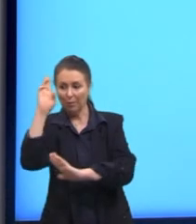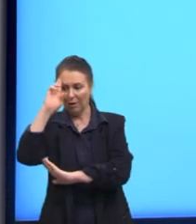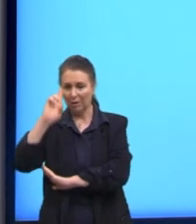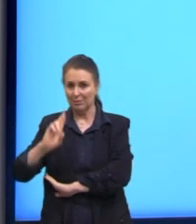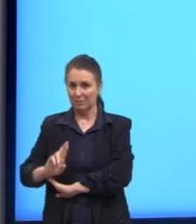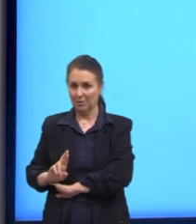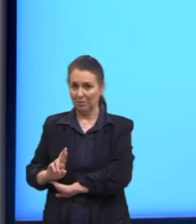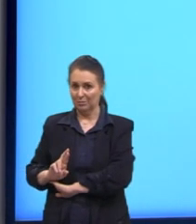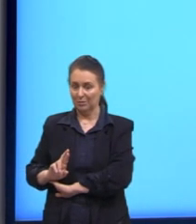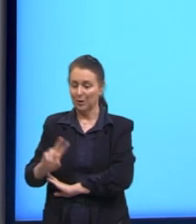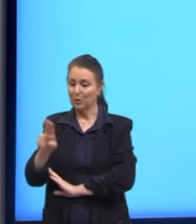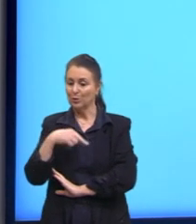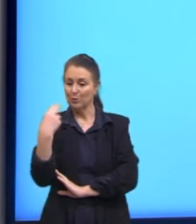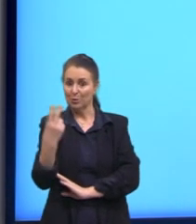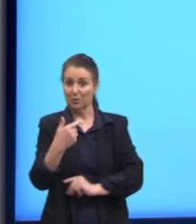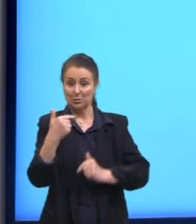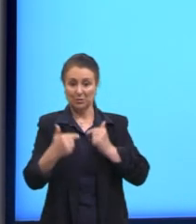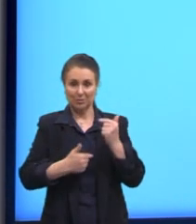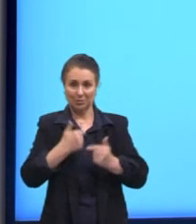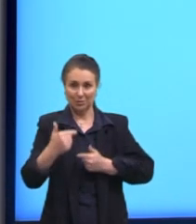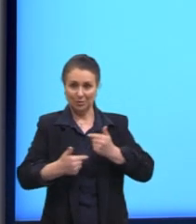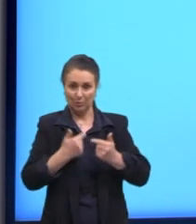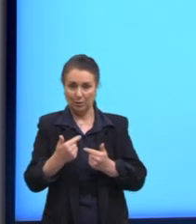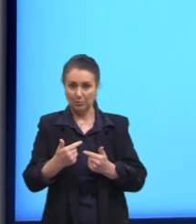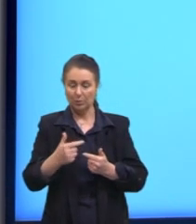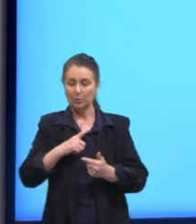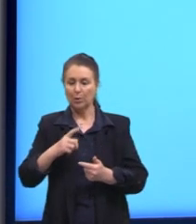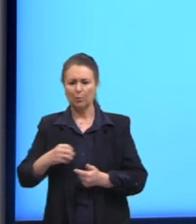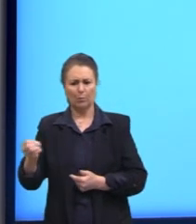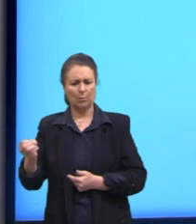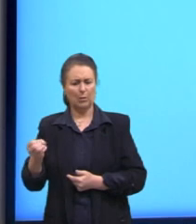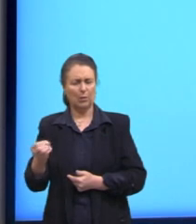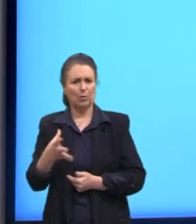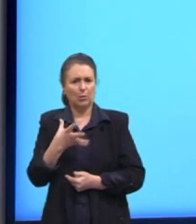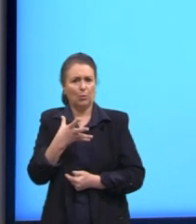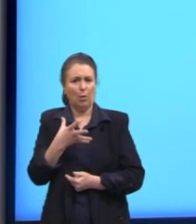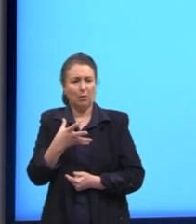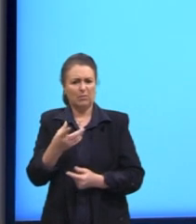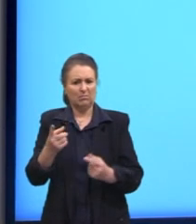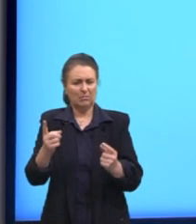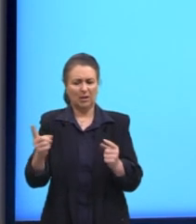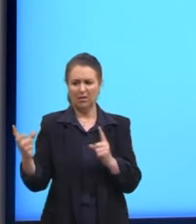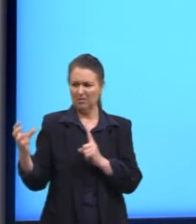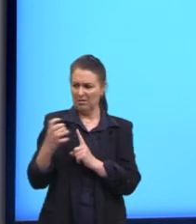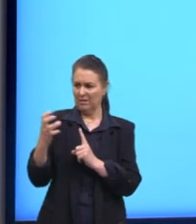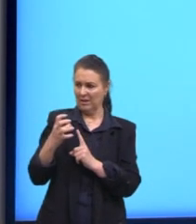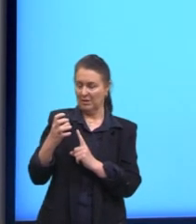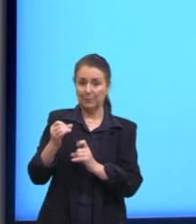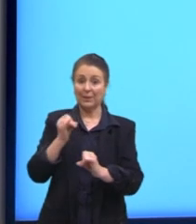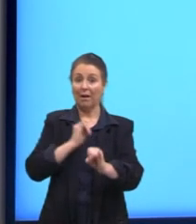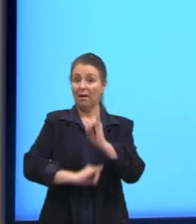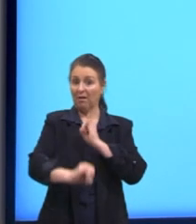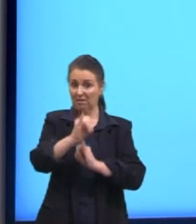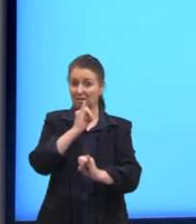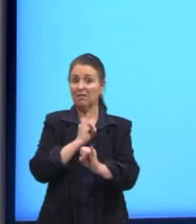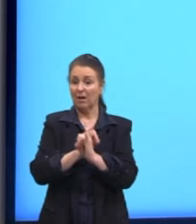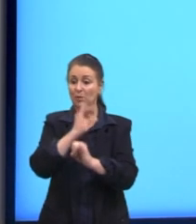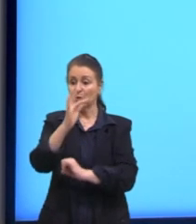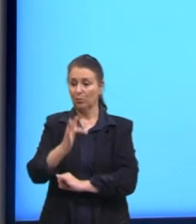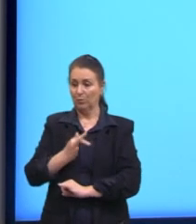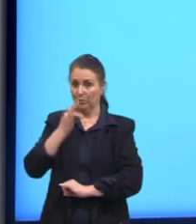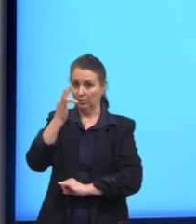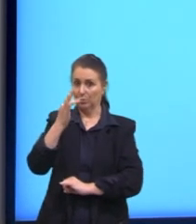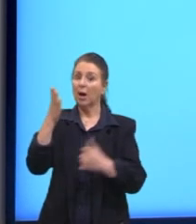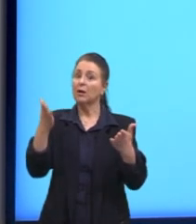ser e nossos empregos. Há uma nova ameaça à vista. Dizem que a internet será em breve, já